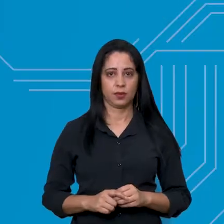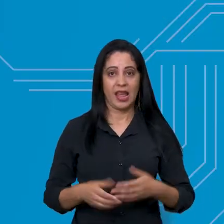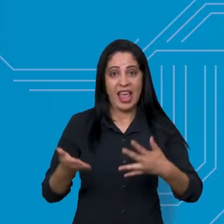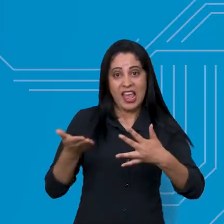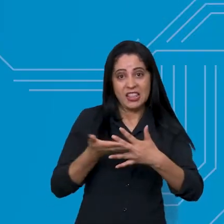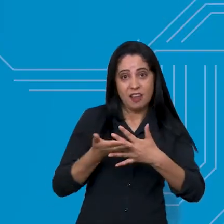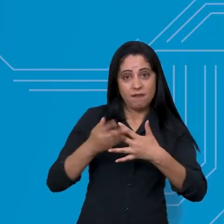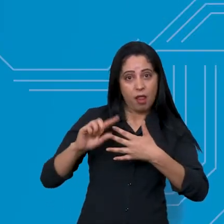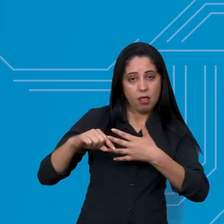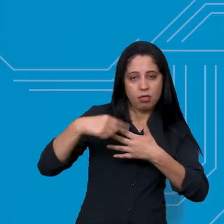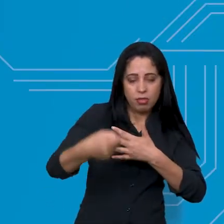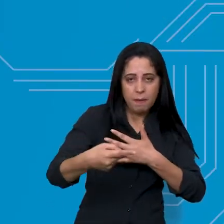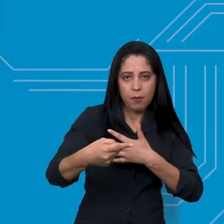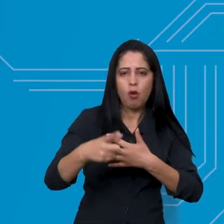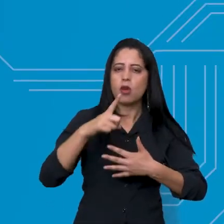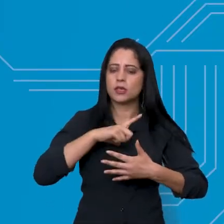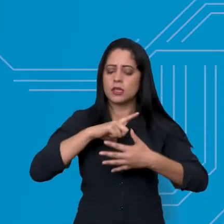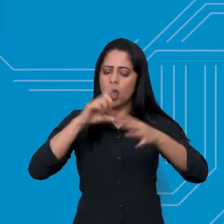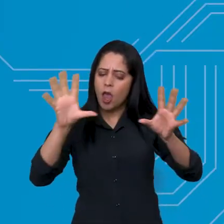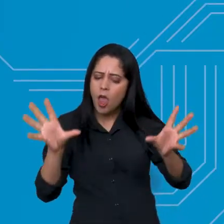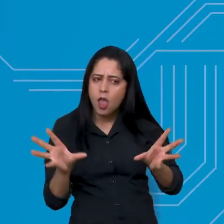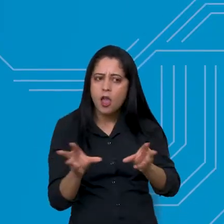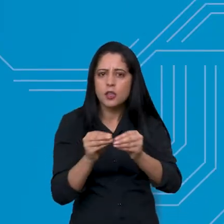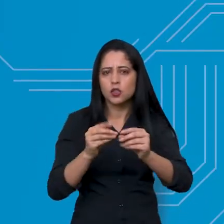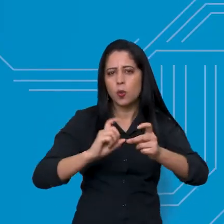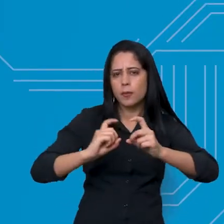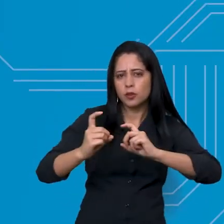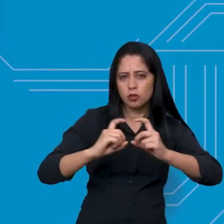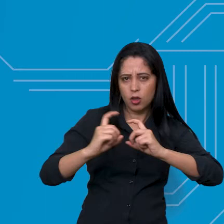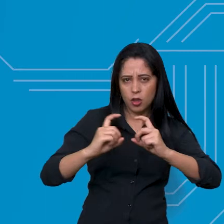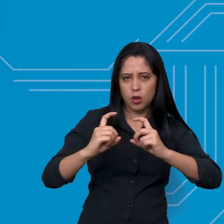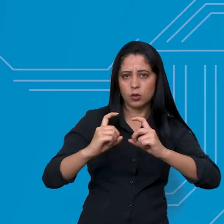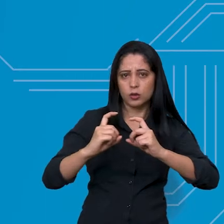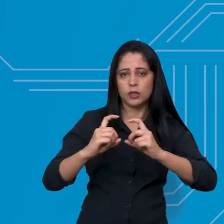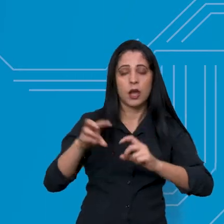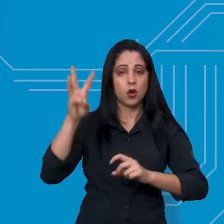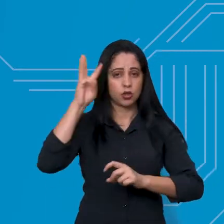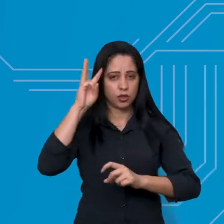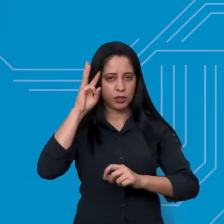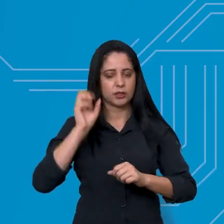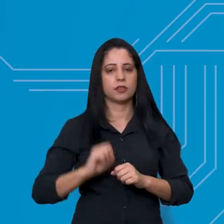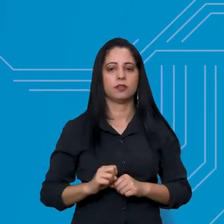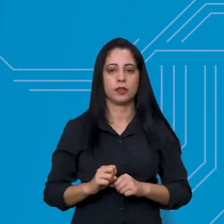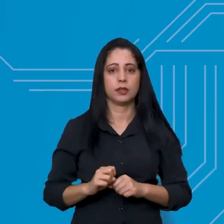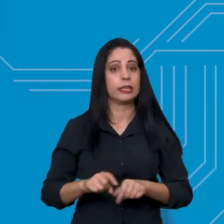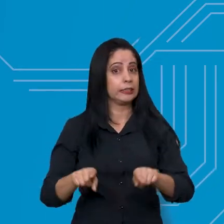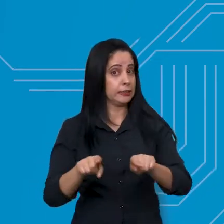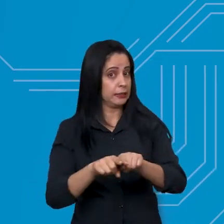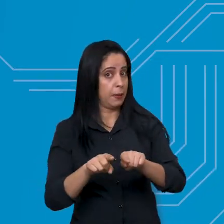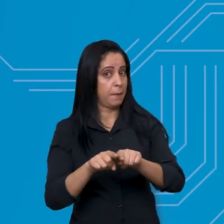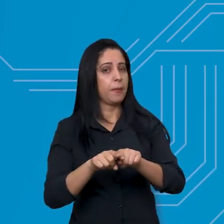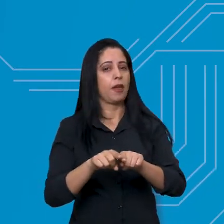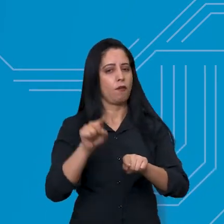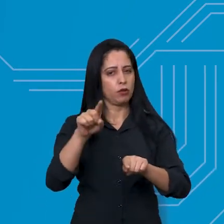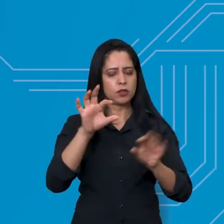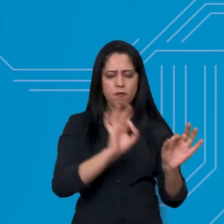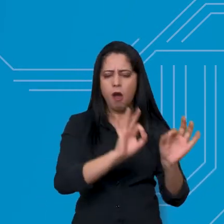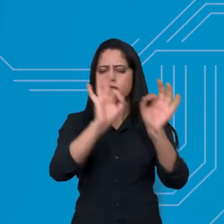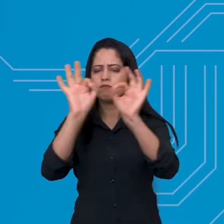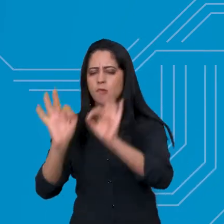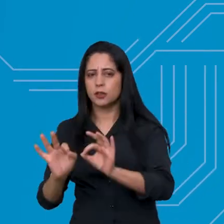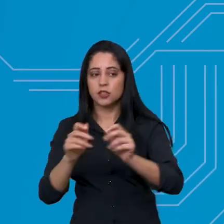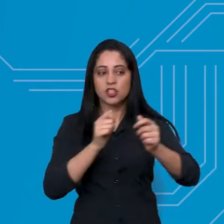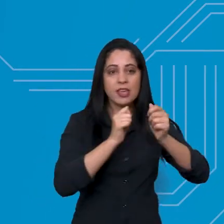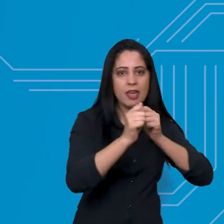E no próximo bloco você acompanha o resumo que preparamos com os destaques da sessão de terça-feira. E tem mais. Você vai ver mais